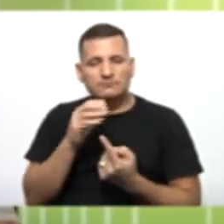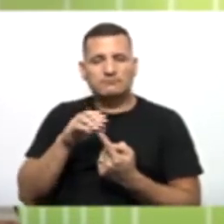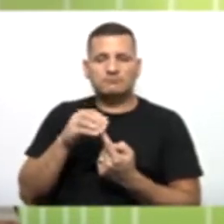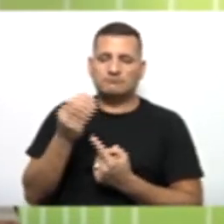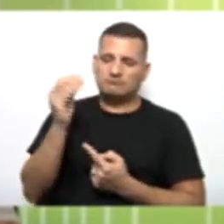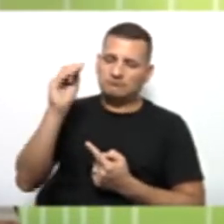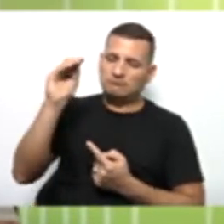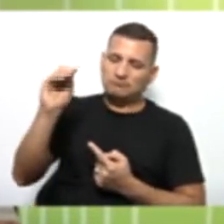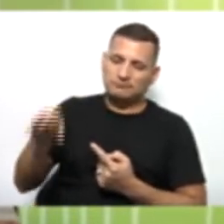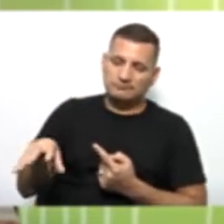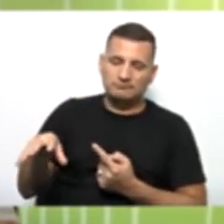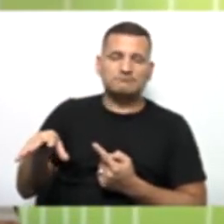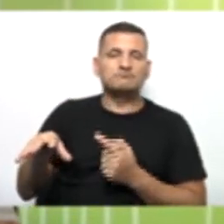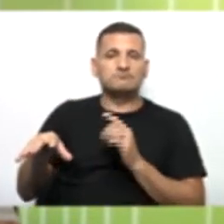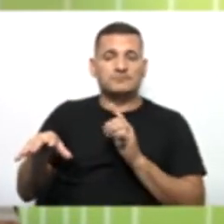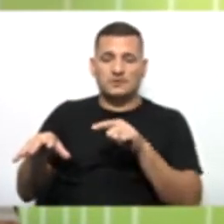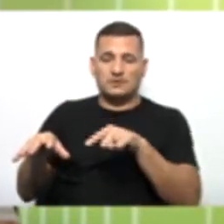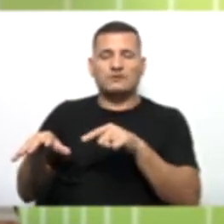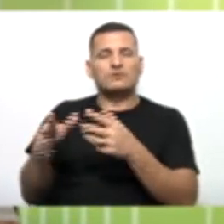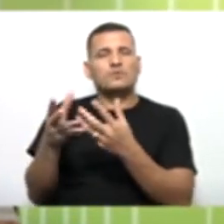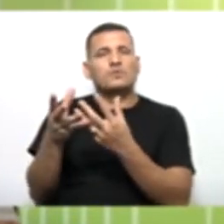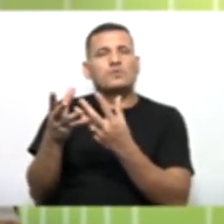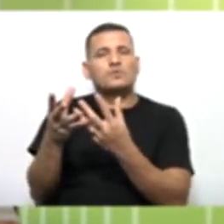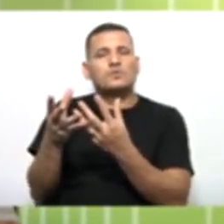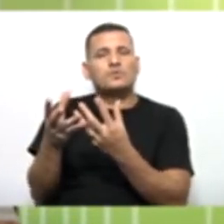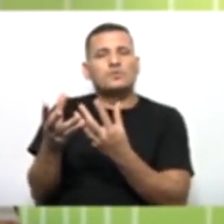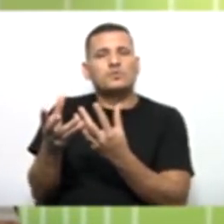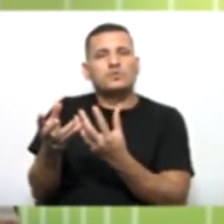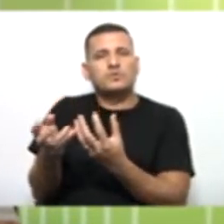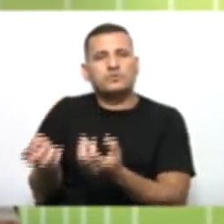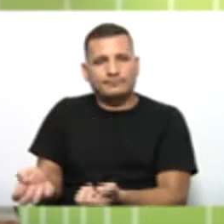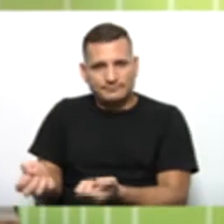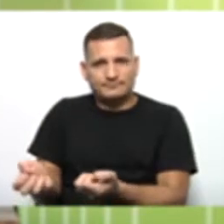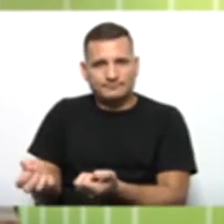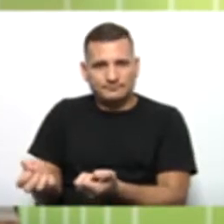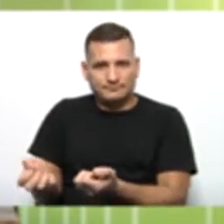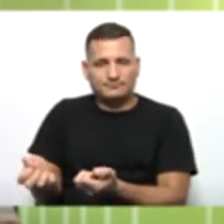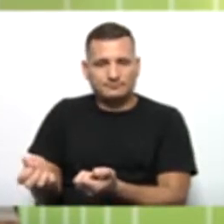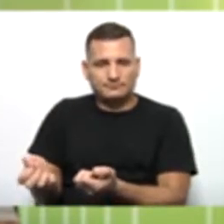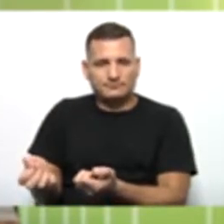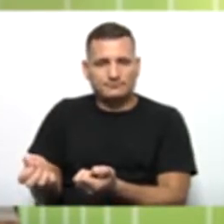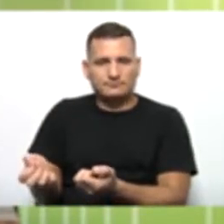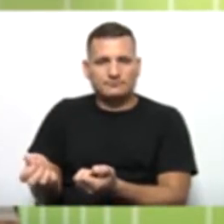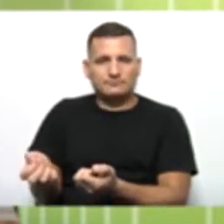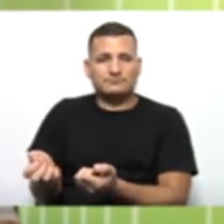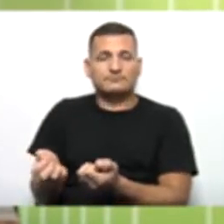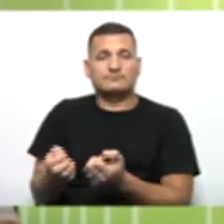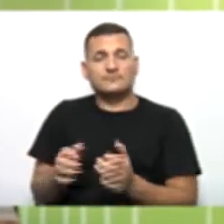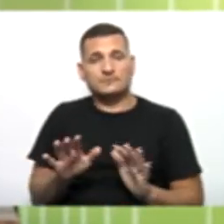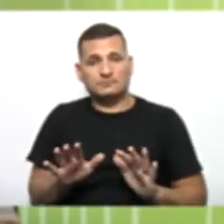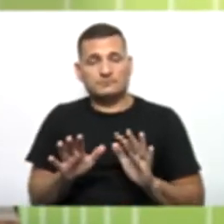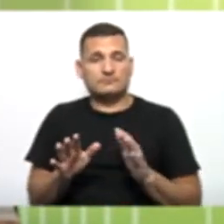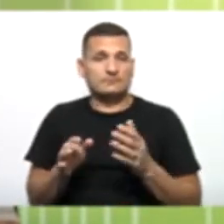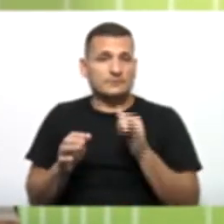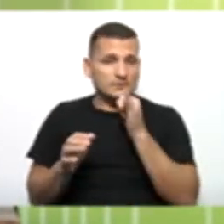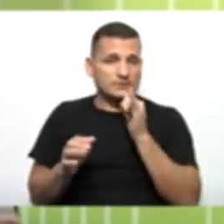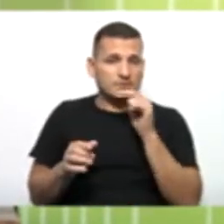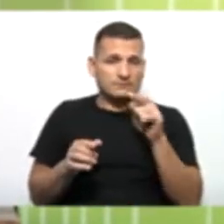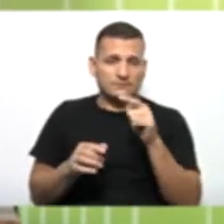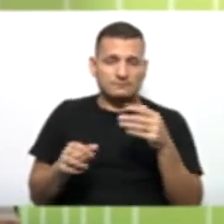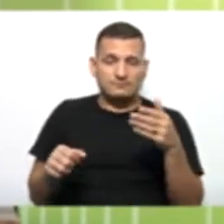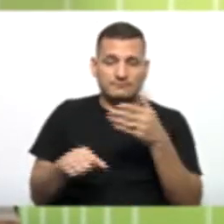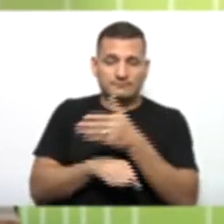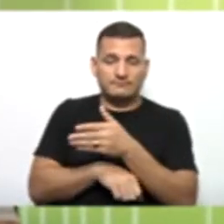mais e aquela casca vai virar adubo para a floresta. Agora, se você ir na mesma